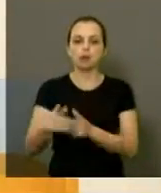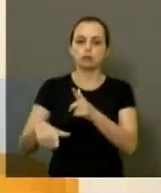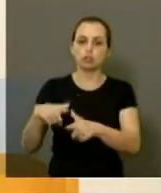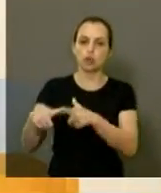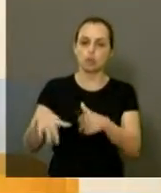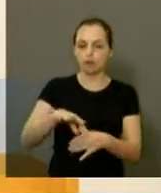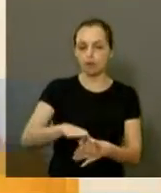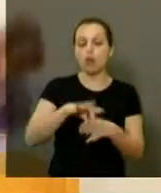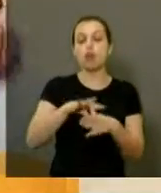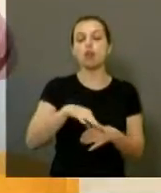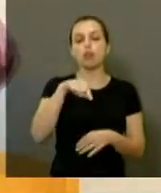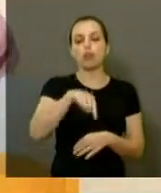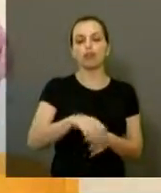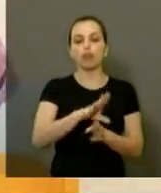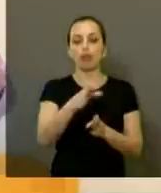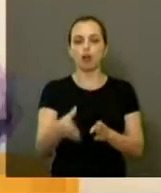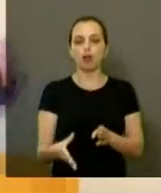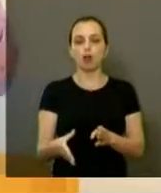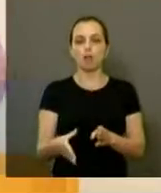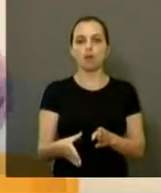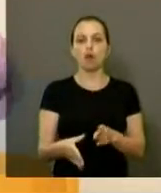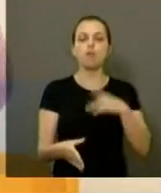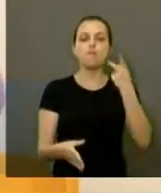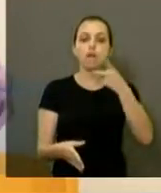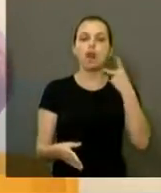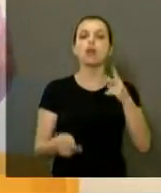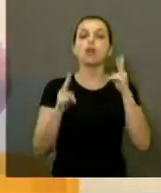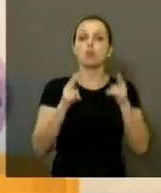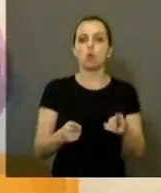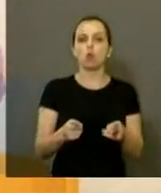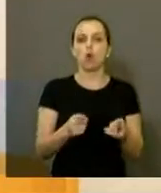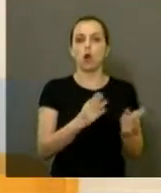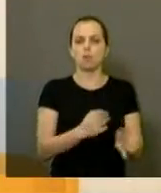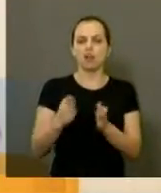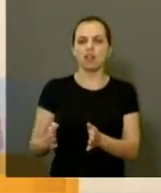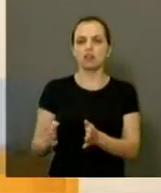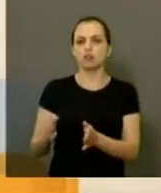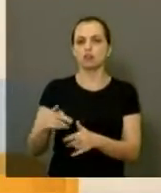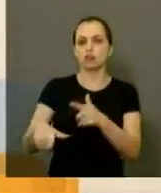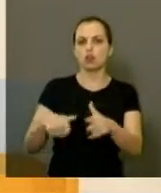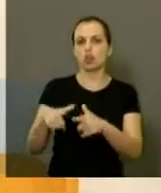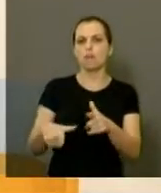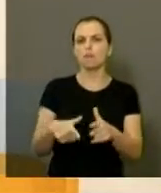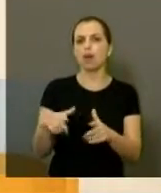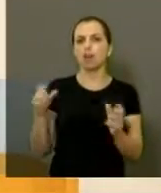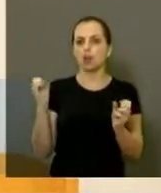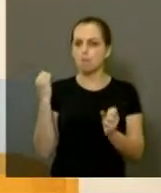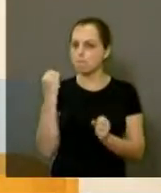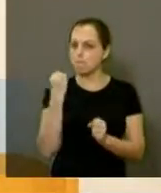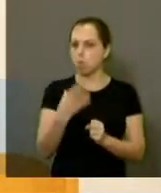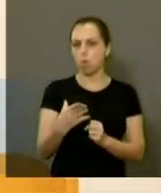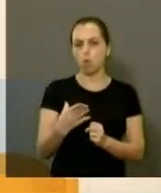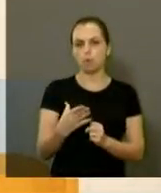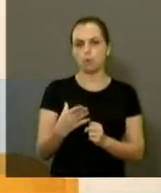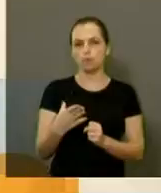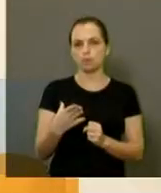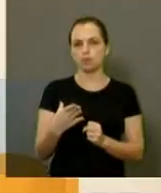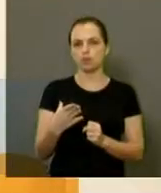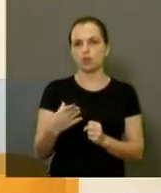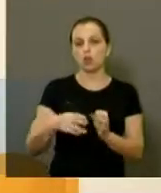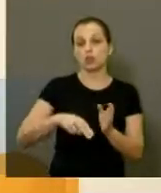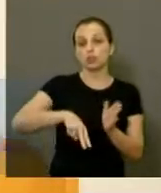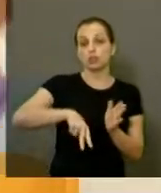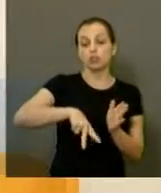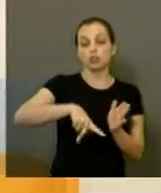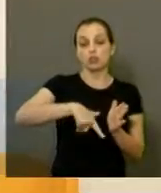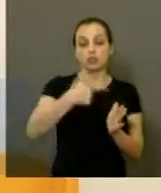do governo dele nessa casa e vou continuar repetindo. Fez um primeiro mandato exemplar. Se perdeu no seu segundo